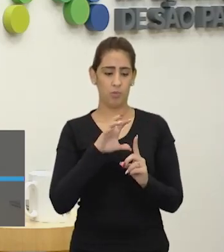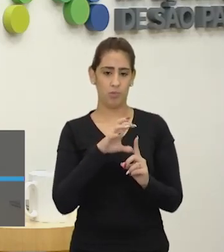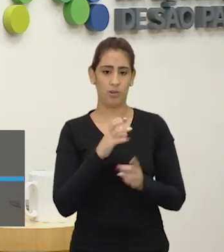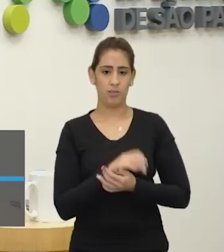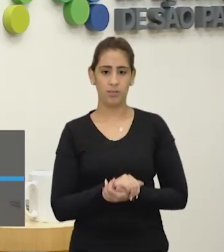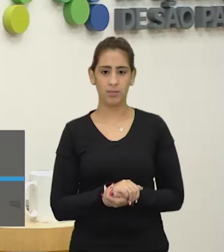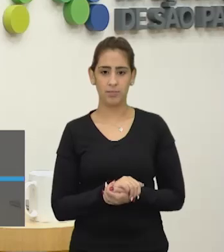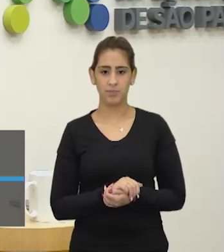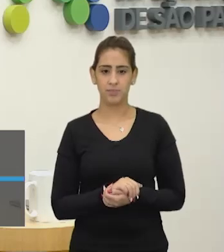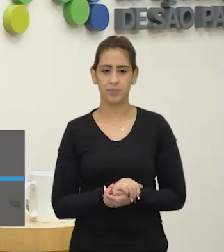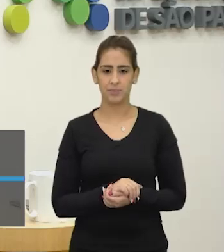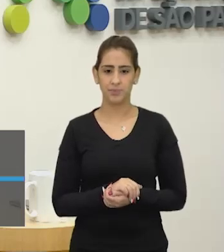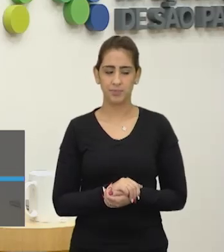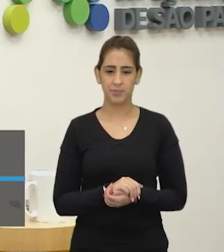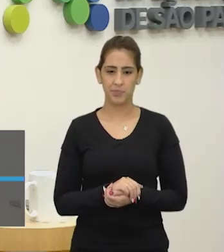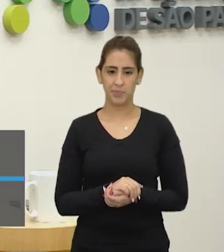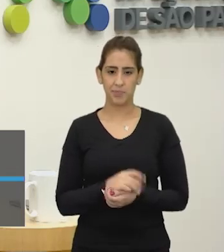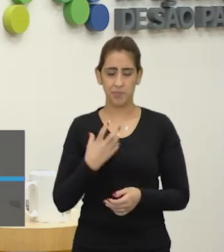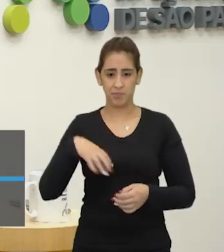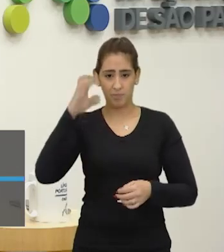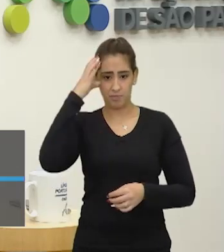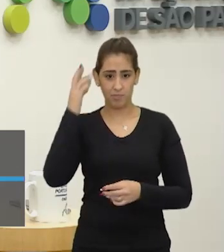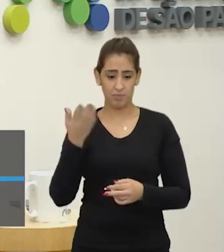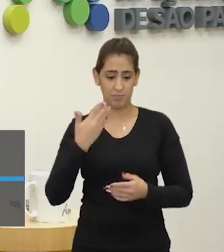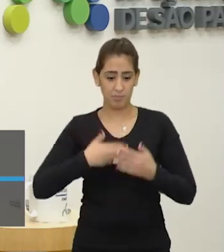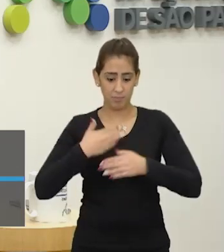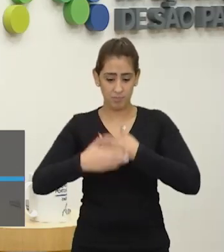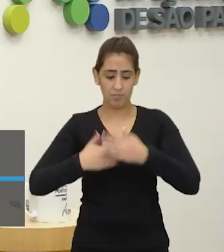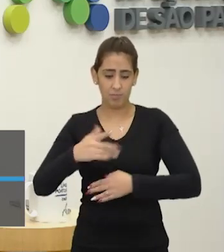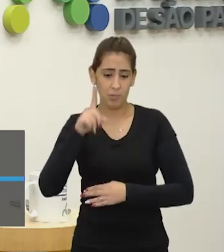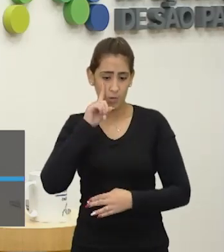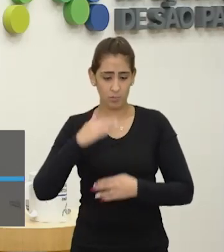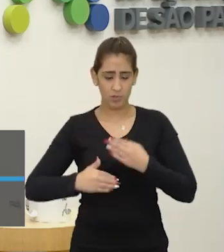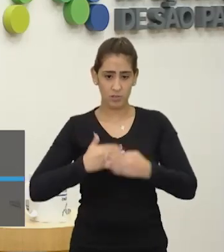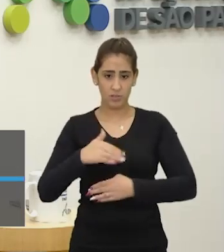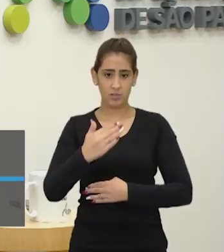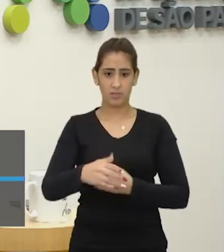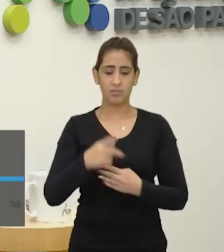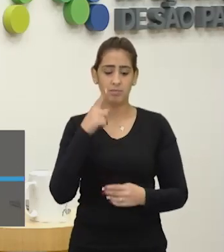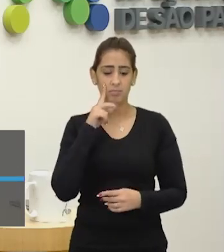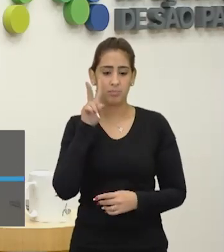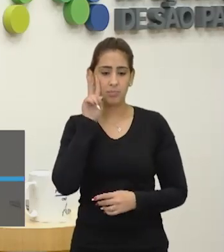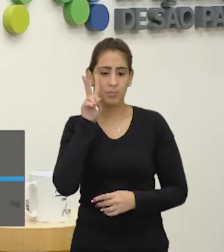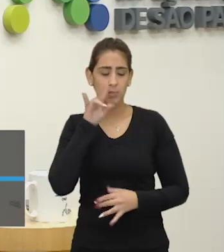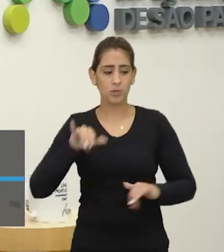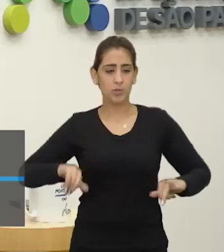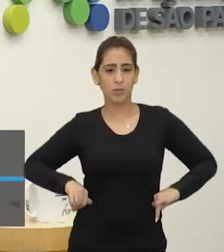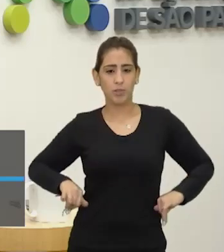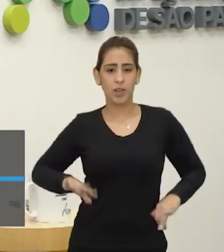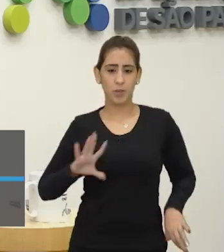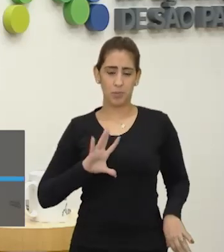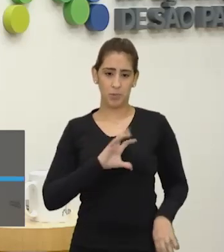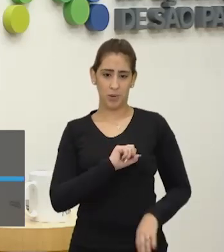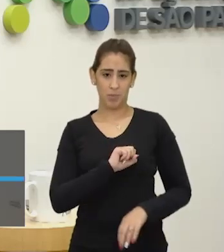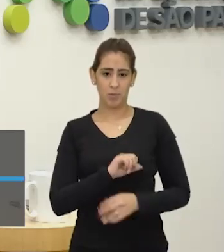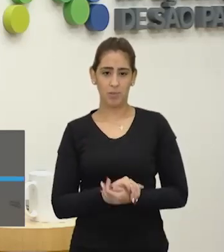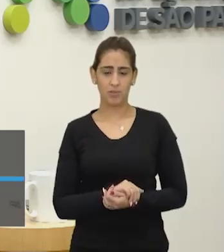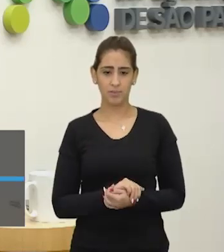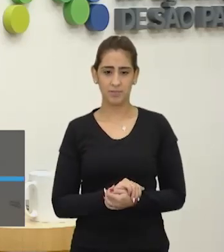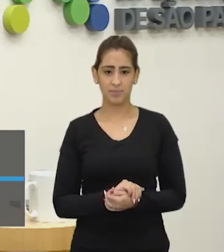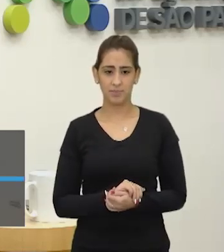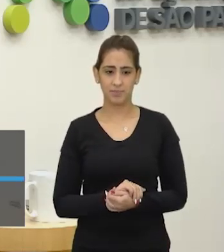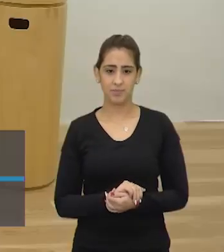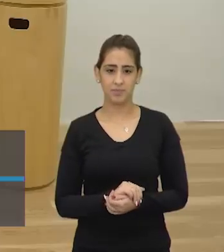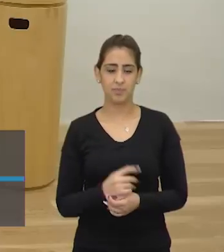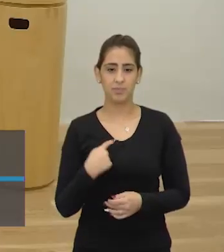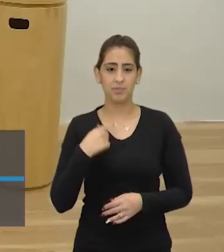de Quintal, já é realismo, né? O Gonçalves Dias. Eu lembro do Álvares de Azevedo, ele sofrendo por amor. Gonçalves Dias. Mas o Antero